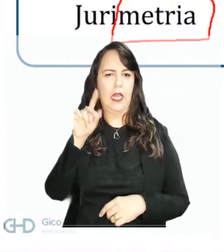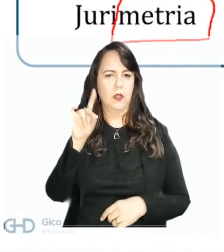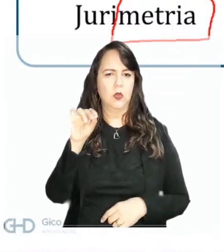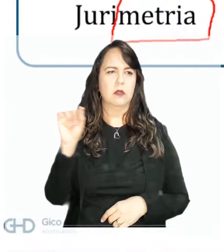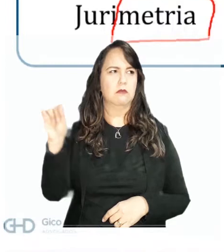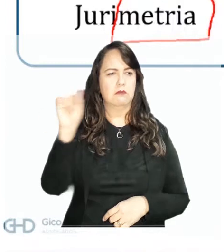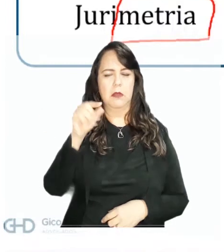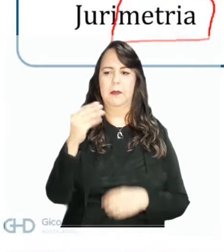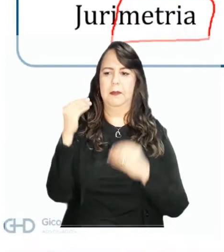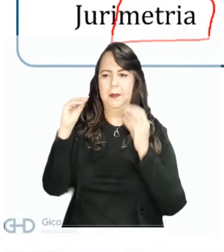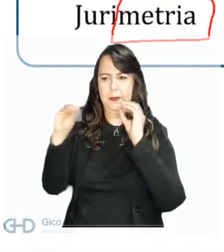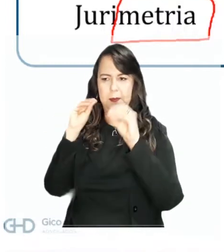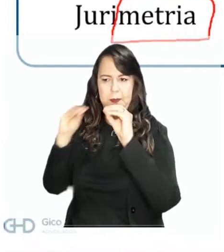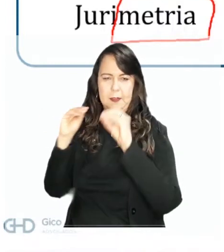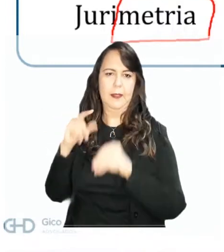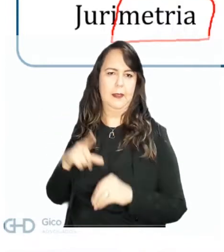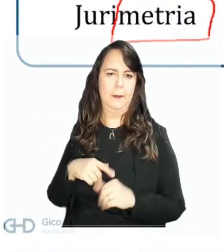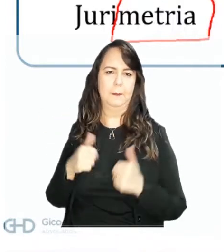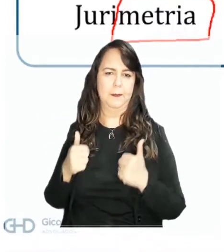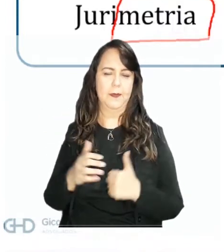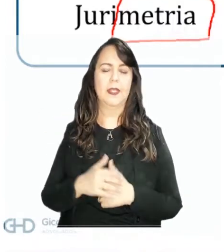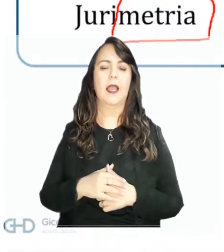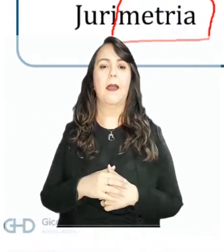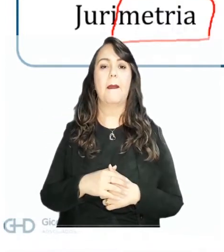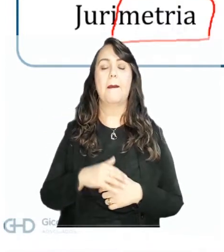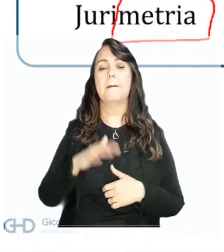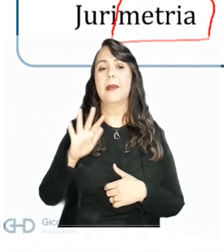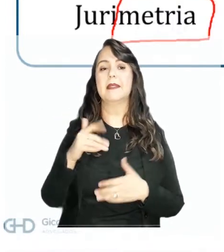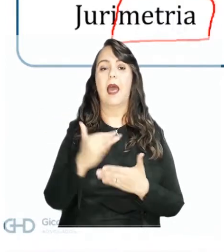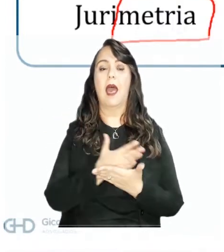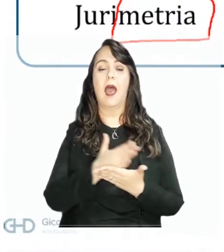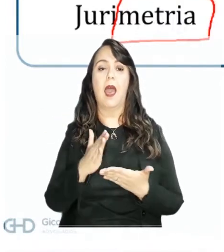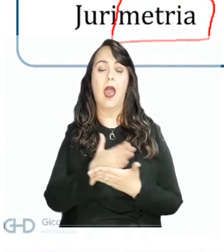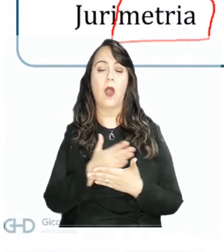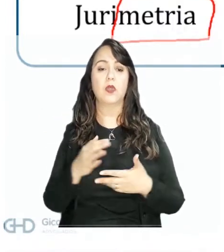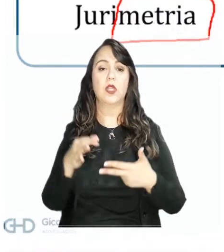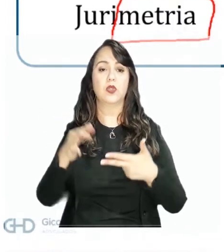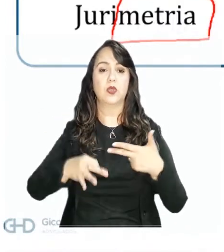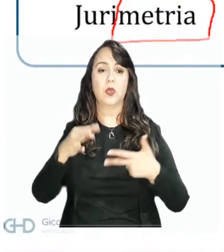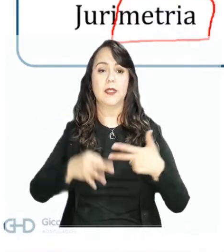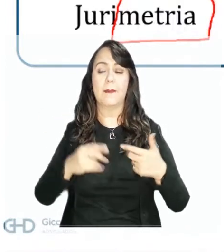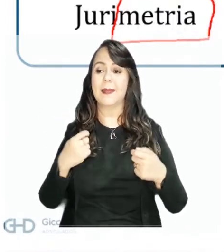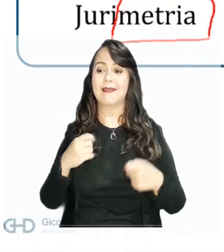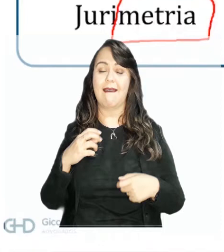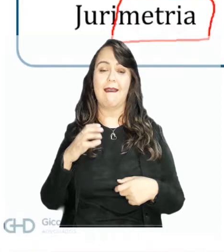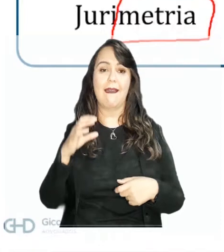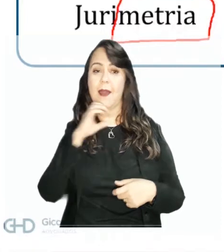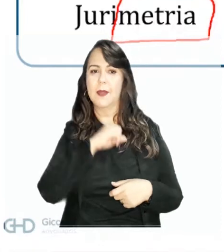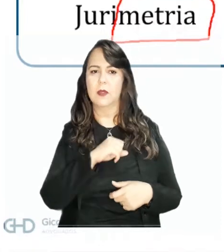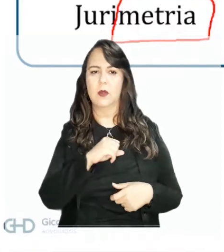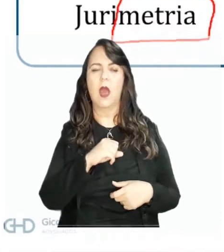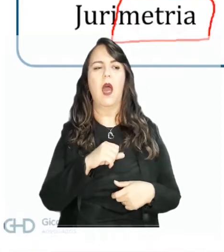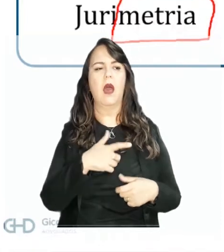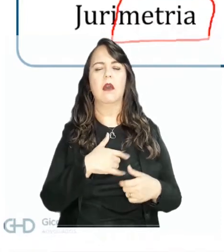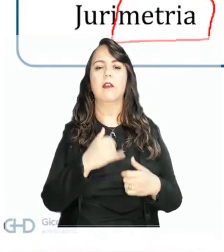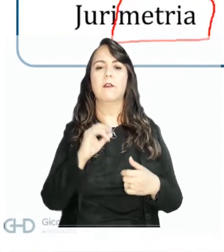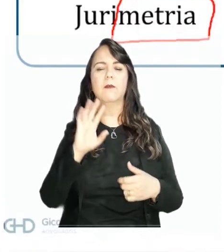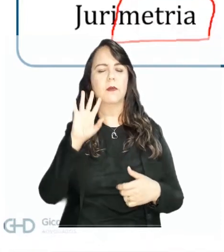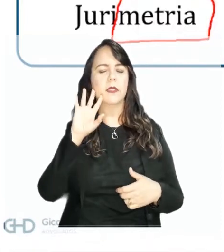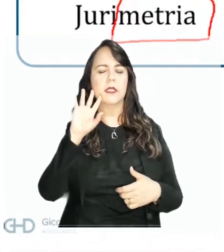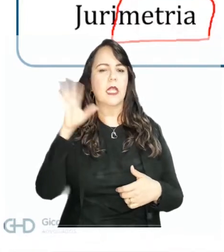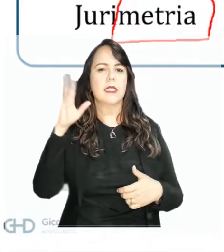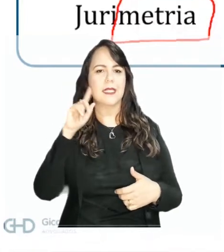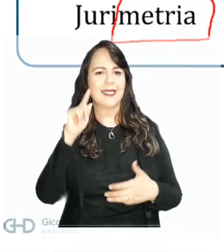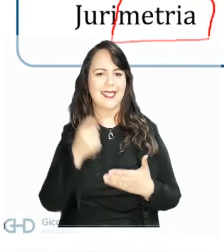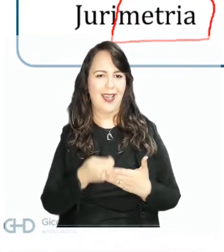especiais precisariam uniformizar rapidamente uma simples questão jurídica. As empresas aéreas devem ou não devem devolver o dinheiro que receberam para a